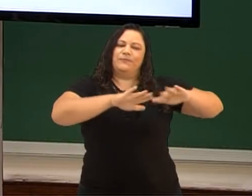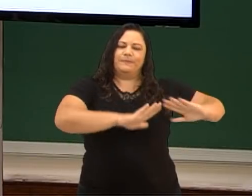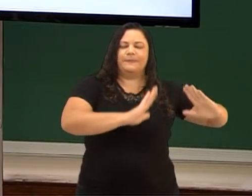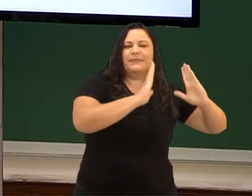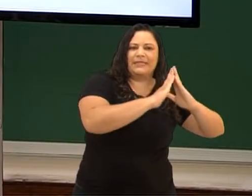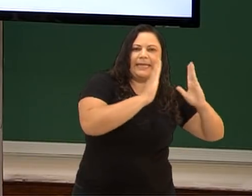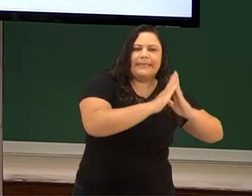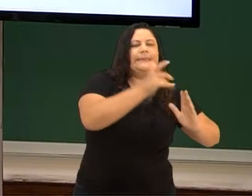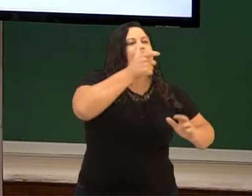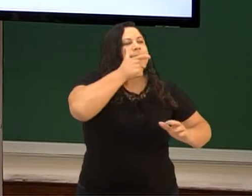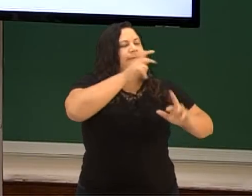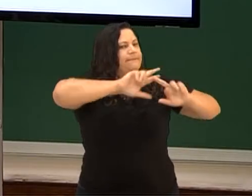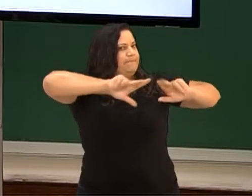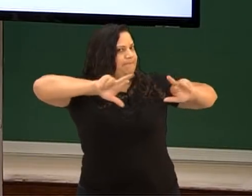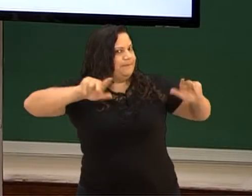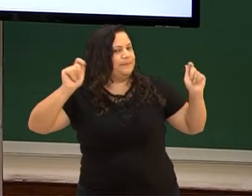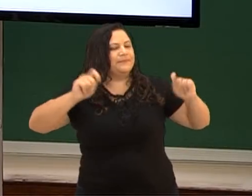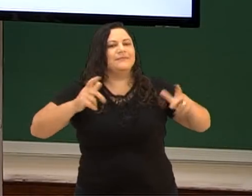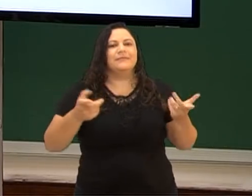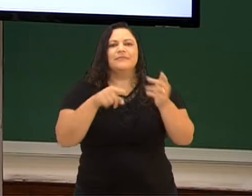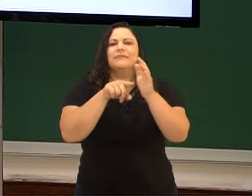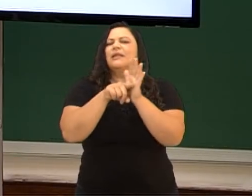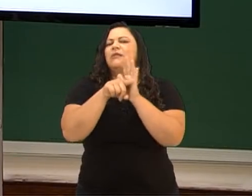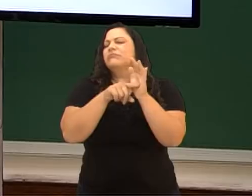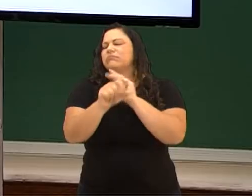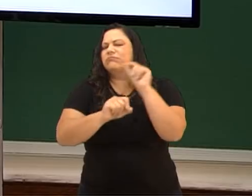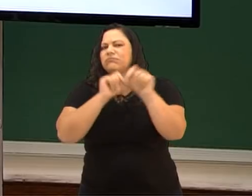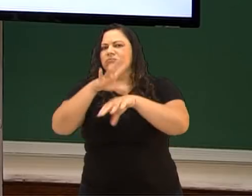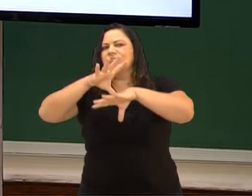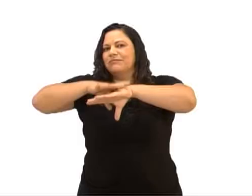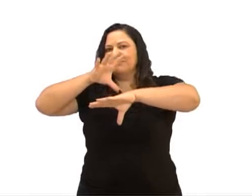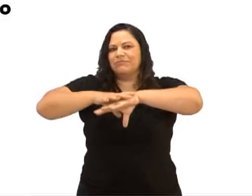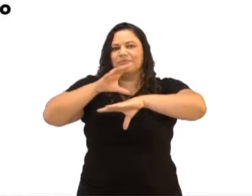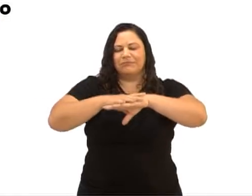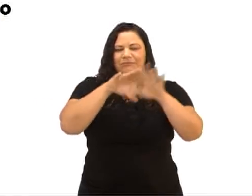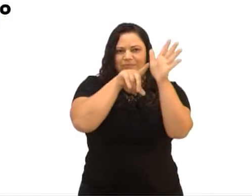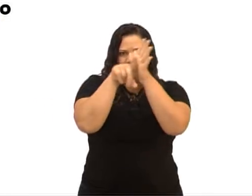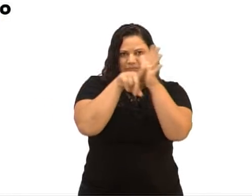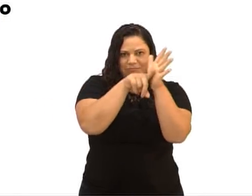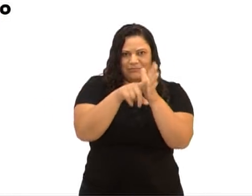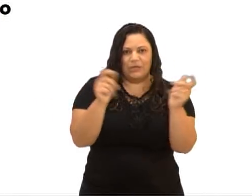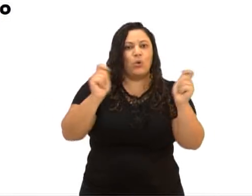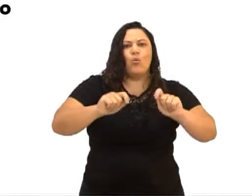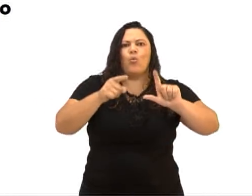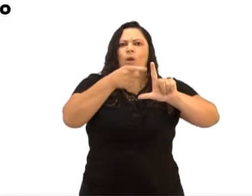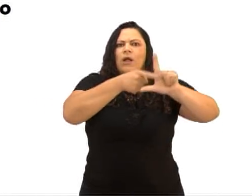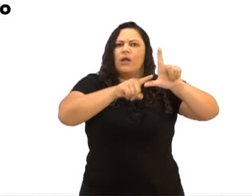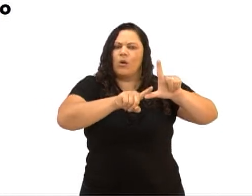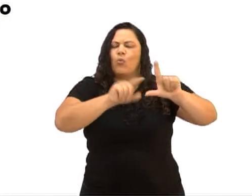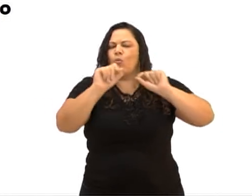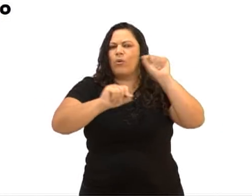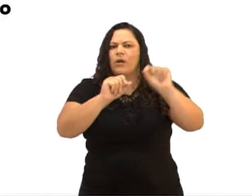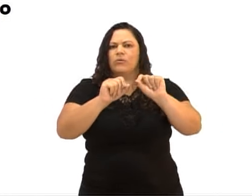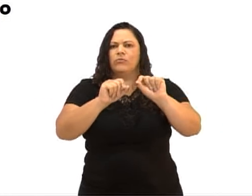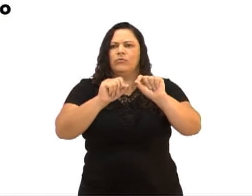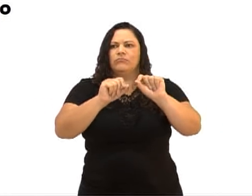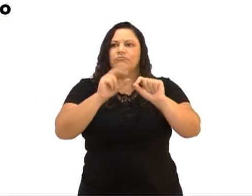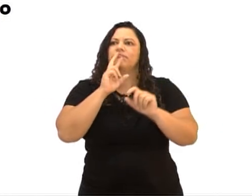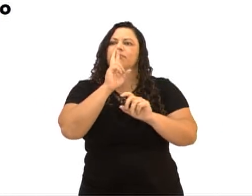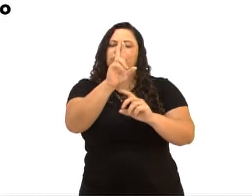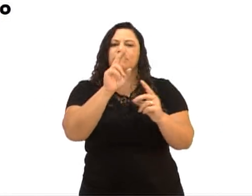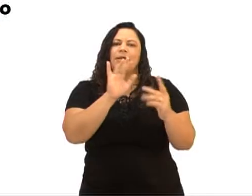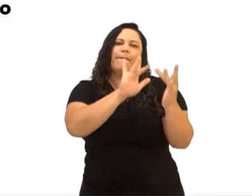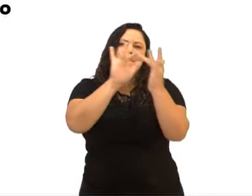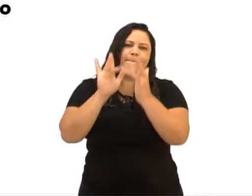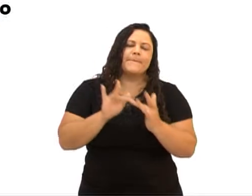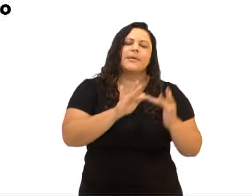mais. Então vamos verificar agora nosso conteúdo matemático em cima dessa pesquisa, né? Qual que é o ângulo lá que corresponde, né,